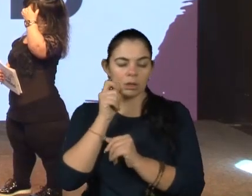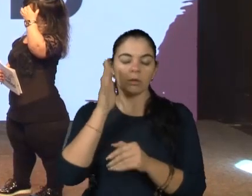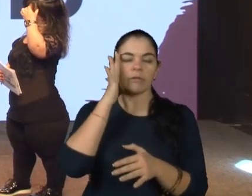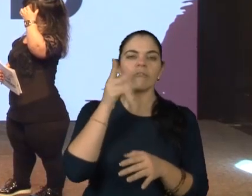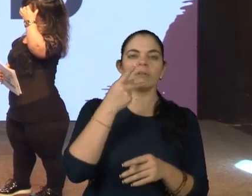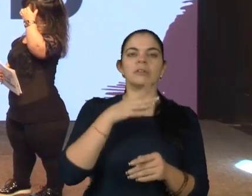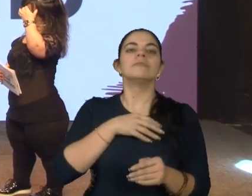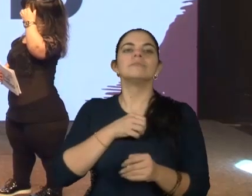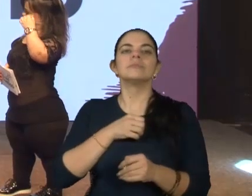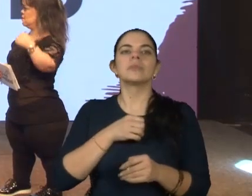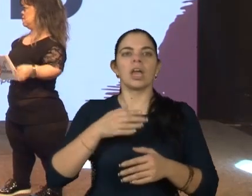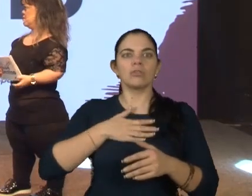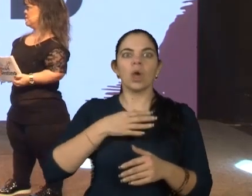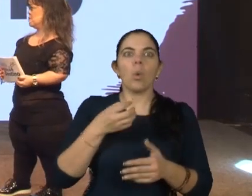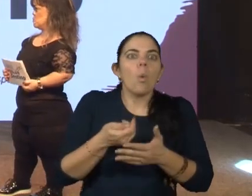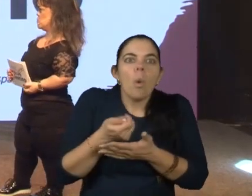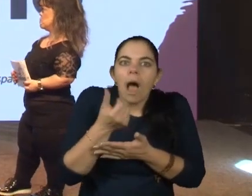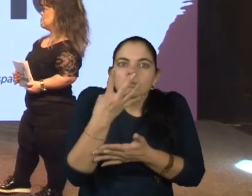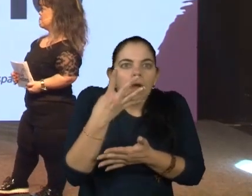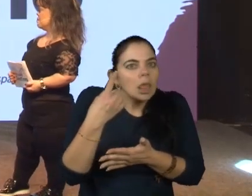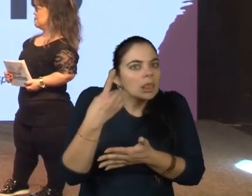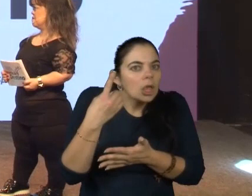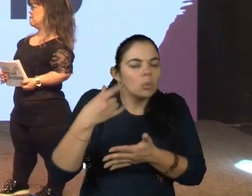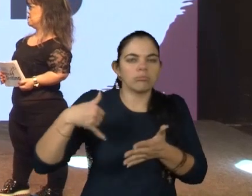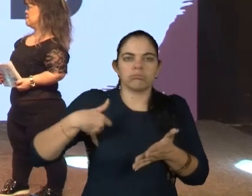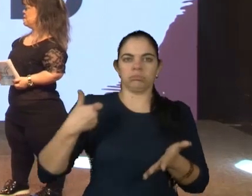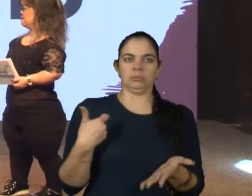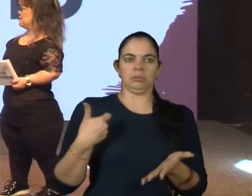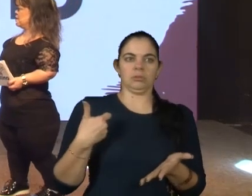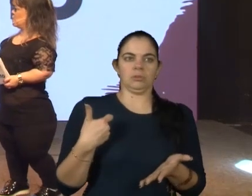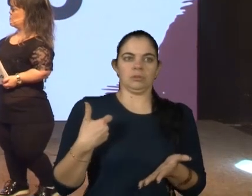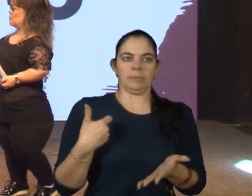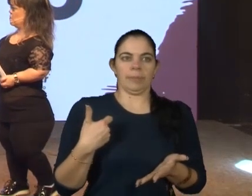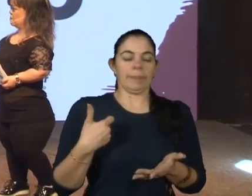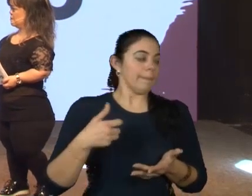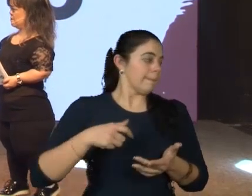eu já tenho 41 anos, né? E